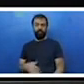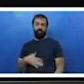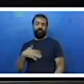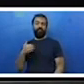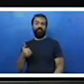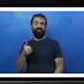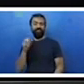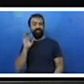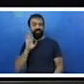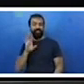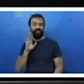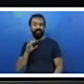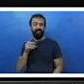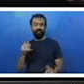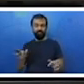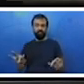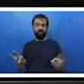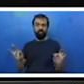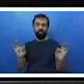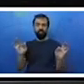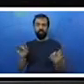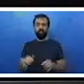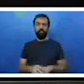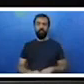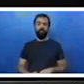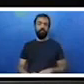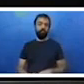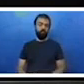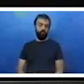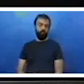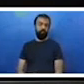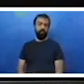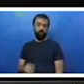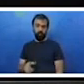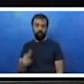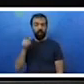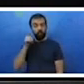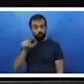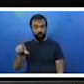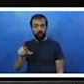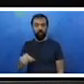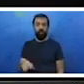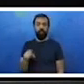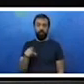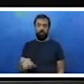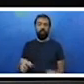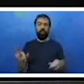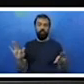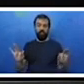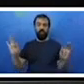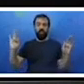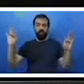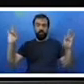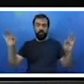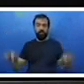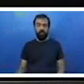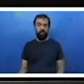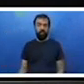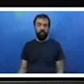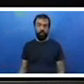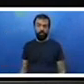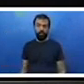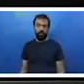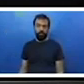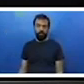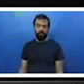fazer aquele determinado exercício e isso faz bem para você. Né? Você conseguir fazer algo que você nunca tinha feito antes. Isso faz bem para nós, né?